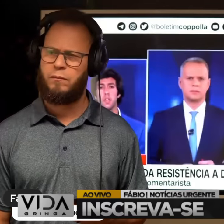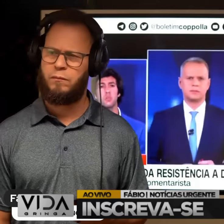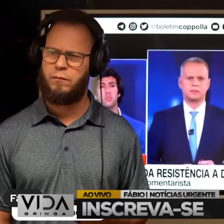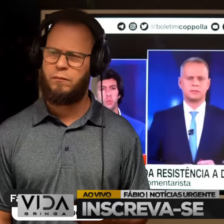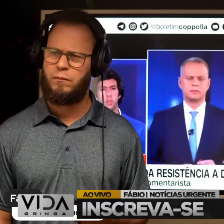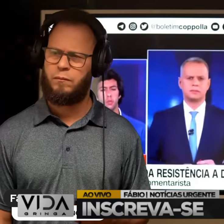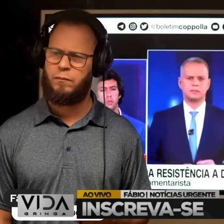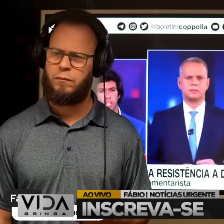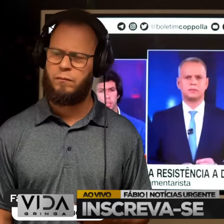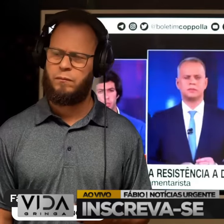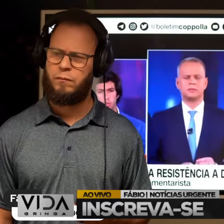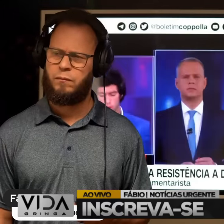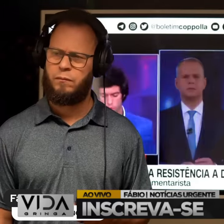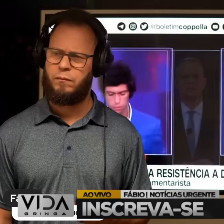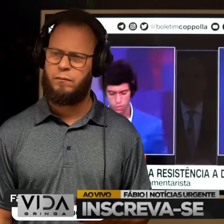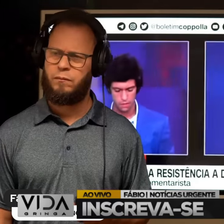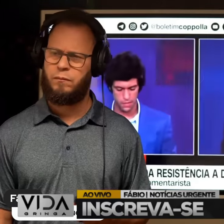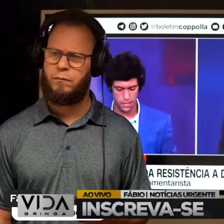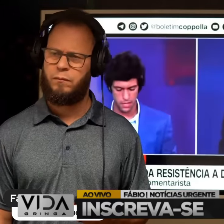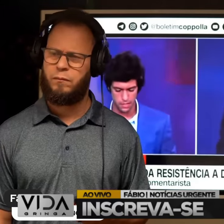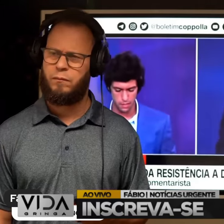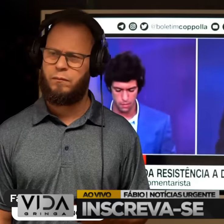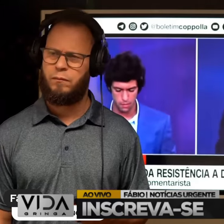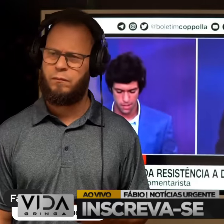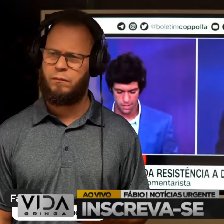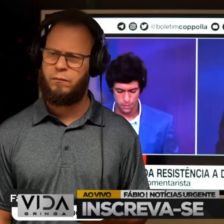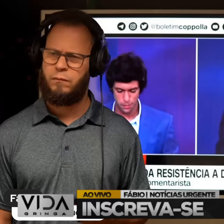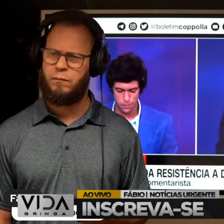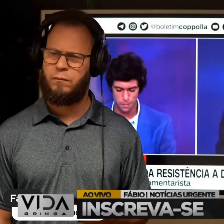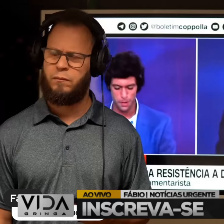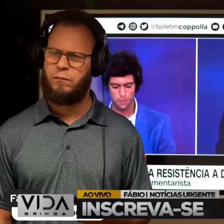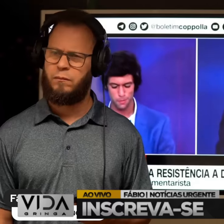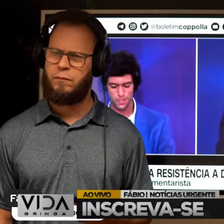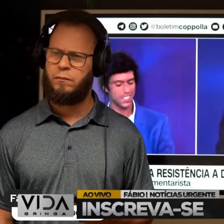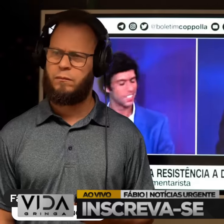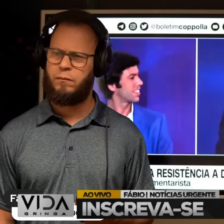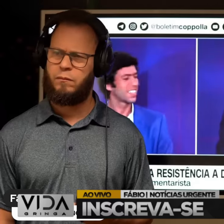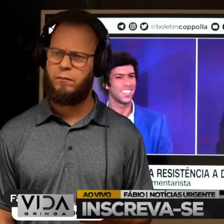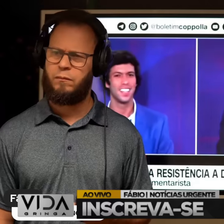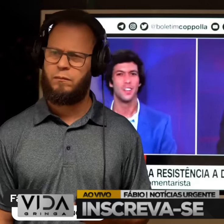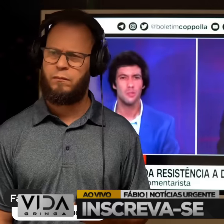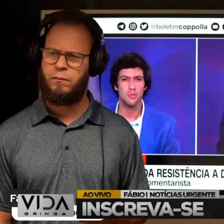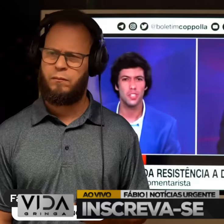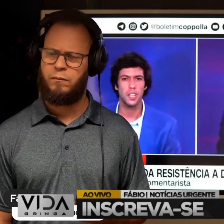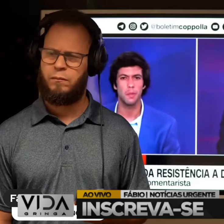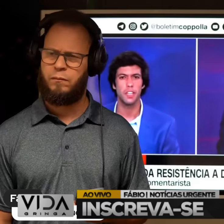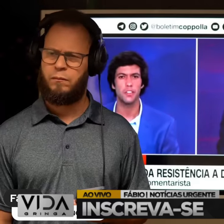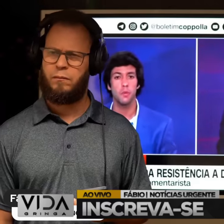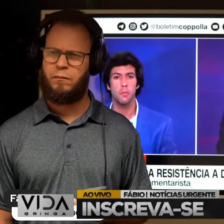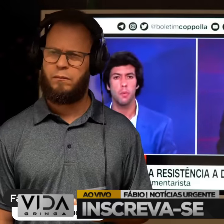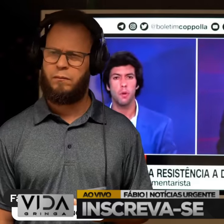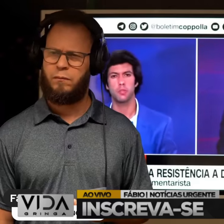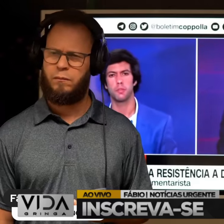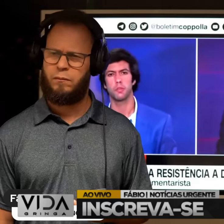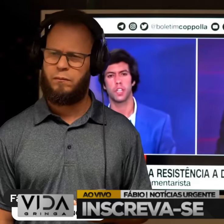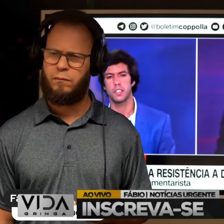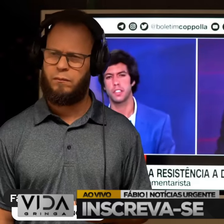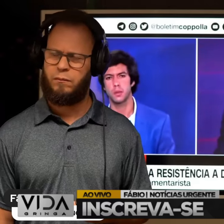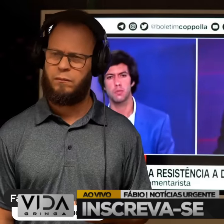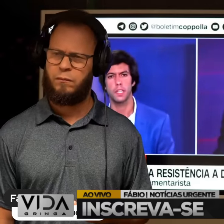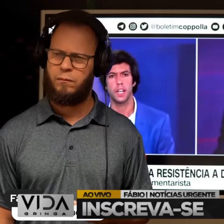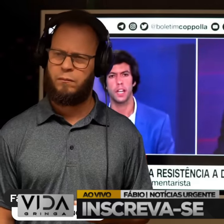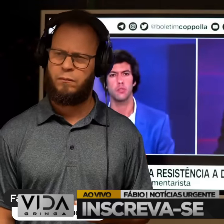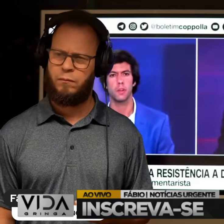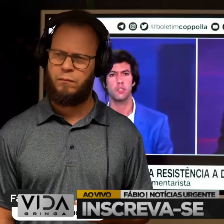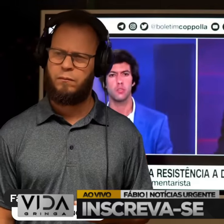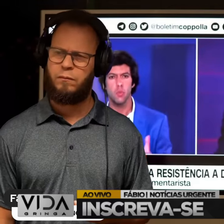nos bancos públicos e nos órgãos federais. Então, respondida a pergunta, Leandro, ainda que sucintamente, eu não posso me furtar de tecer